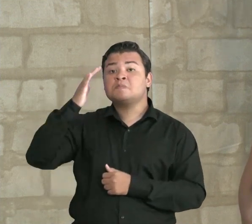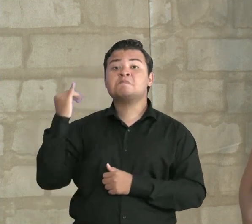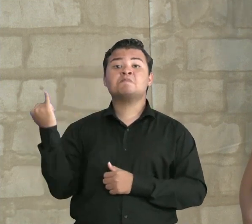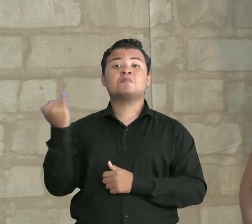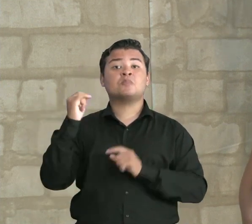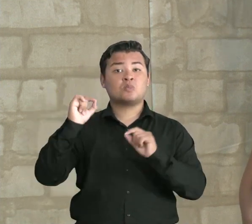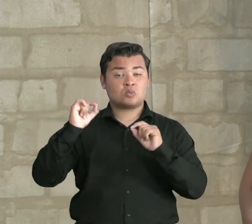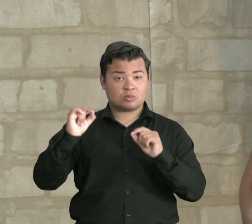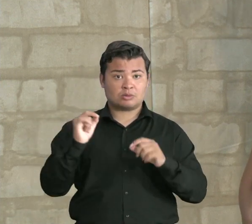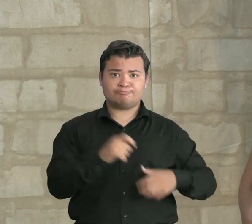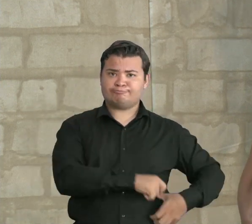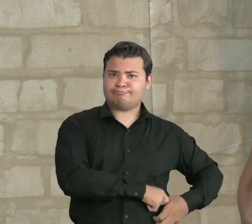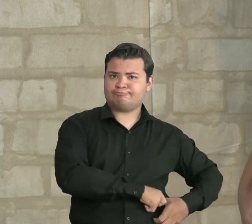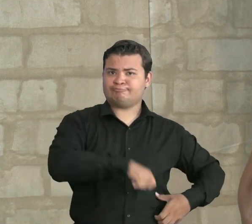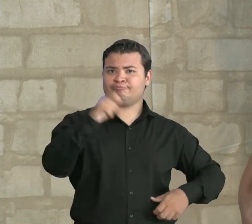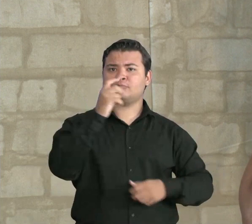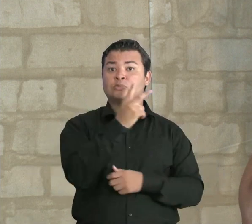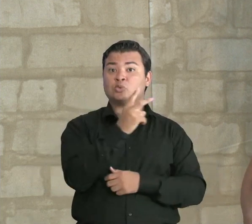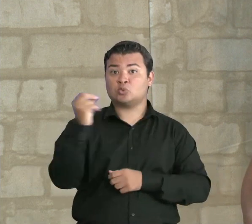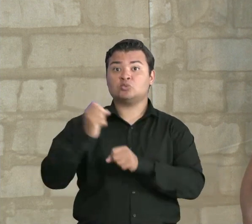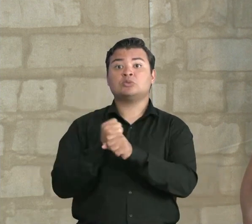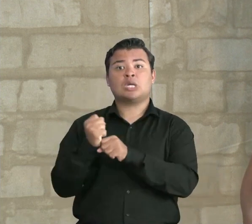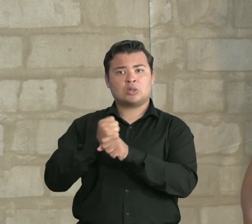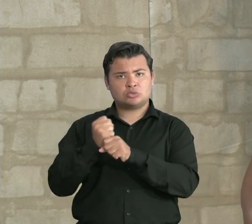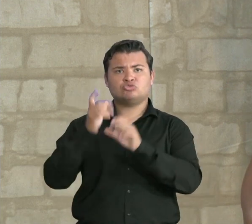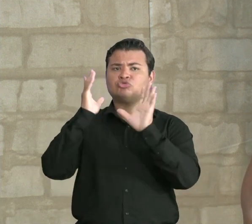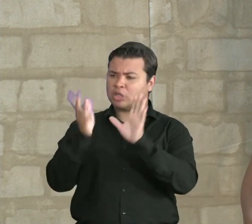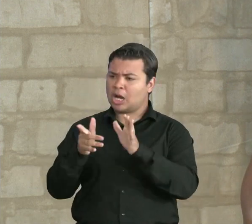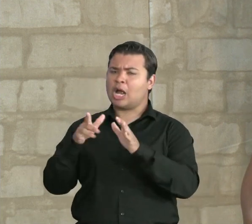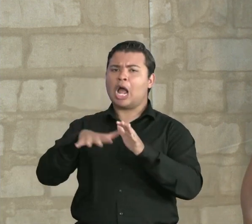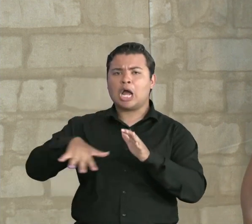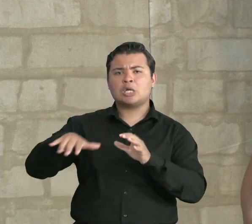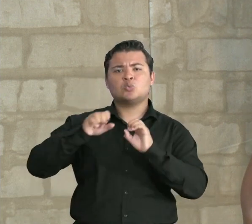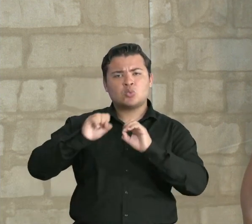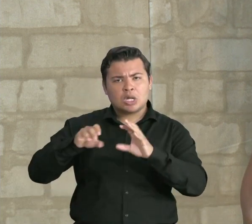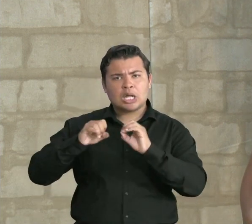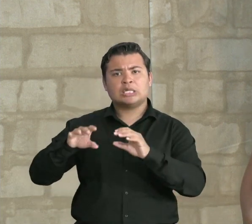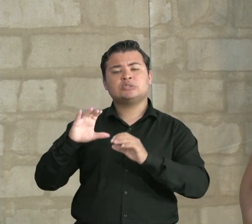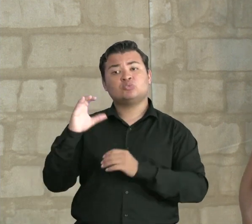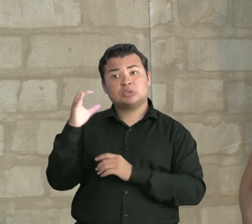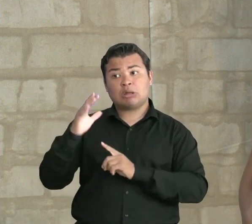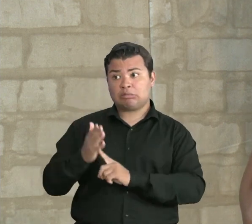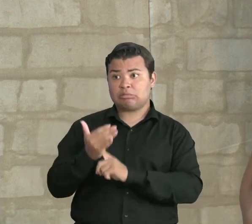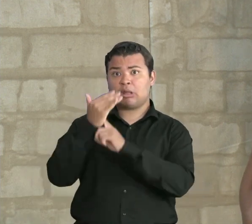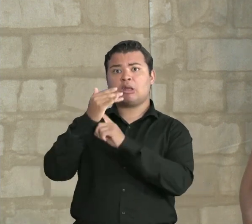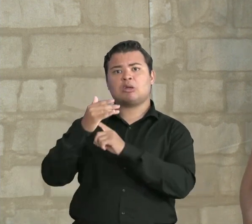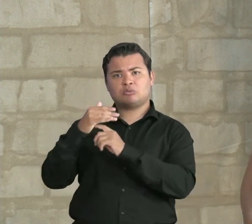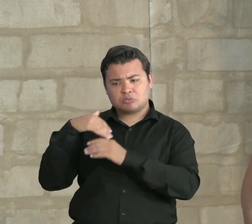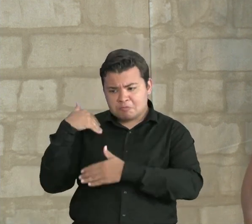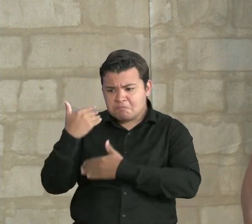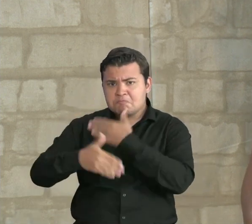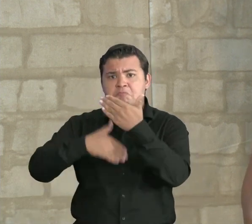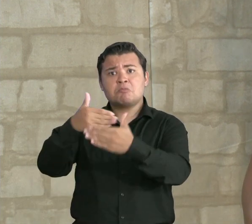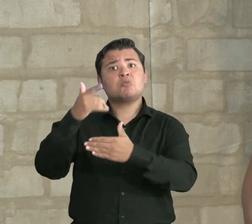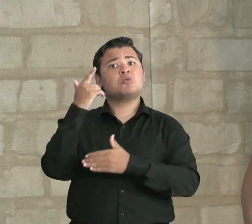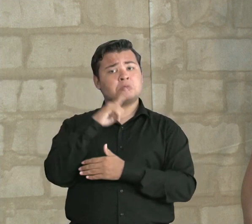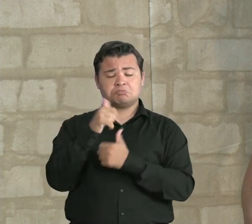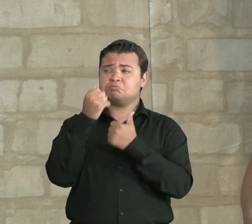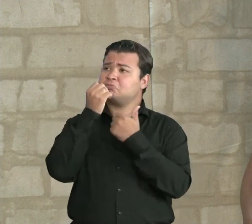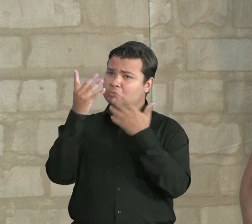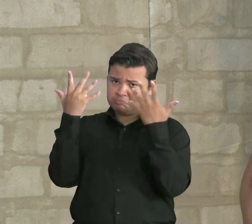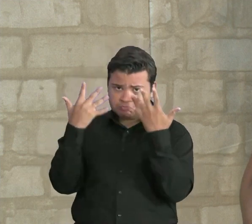esse bicentenário, reconhecer o avanço da educação, da ciência e da tecnologia, reconhecendo a importância